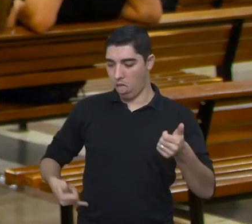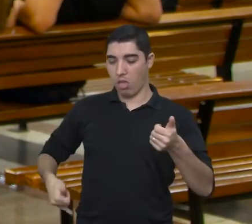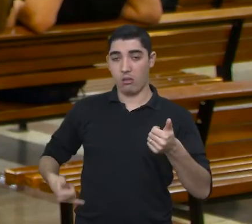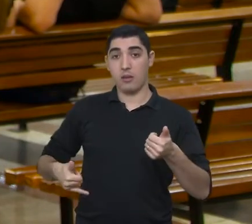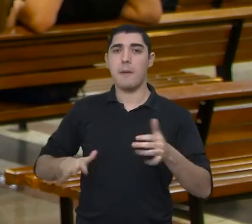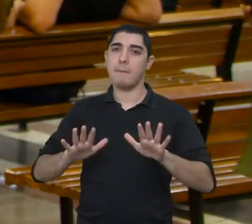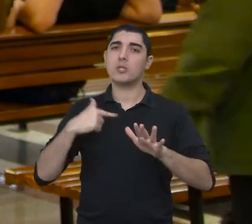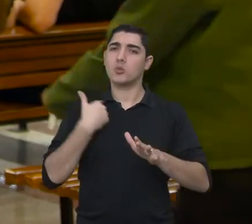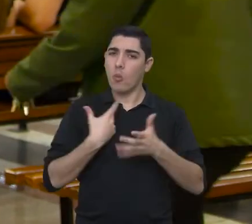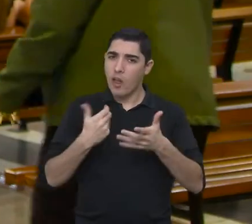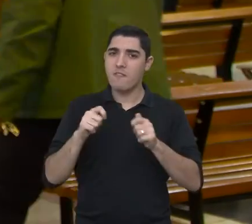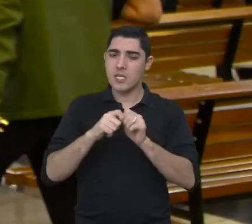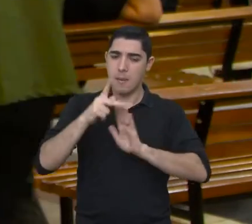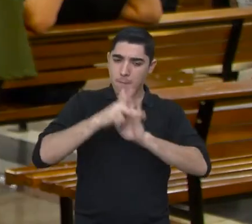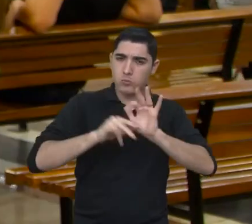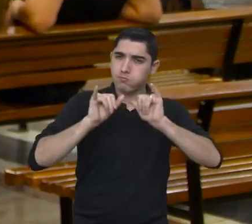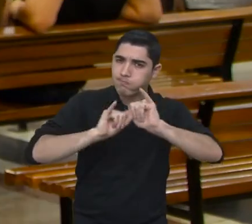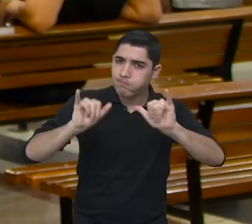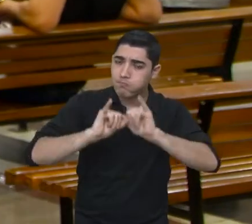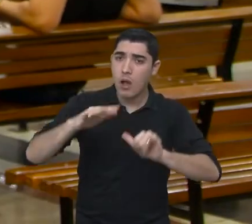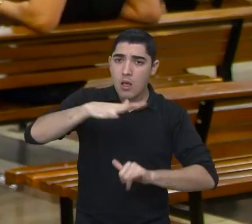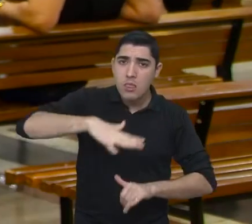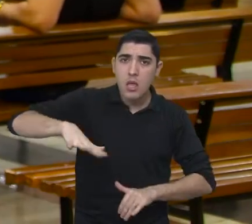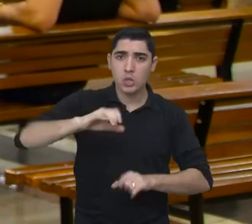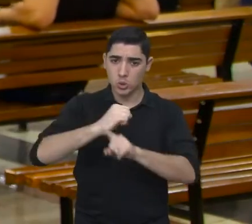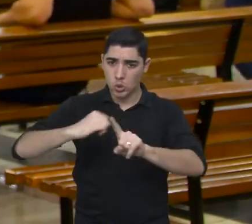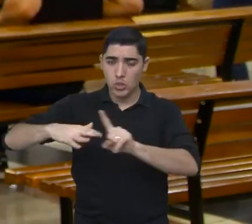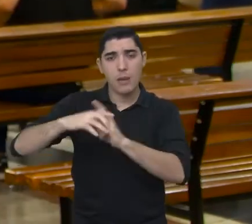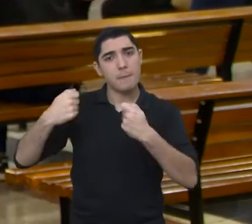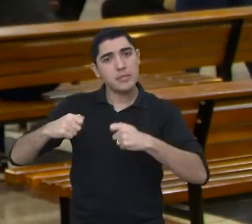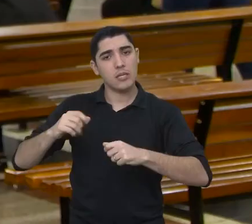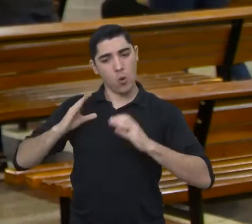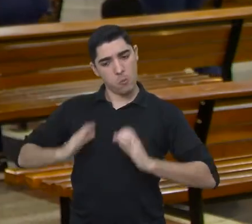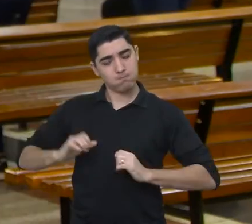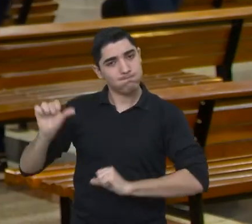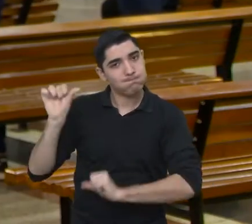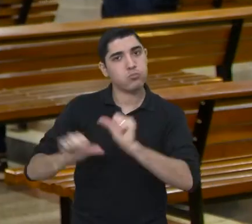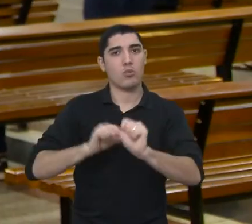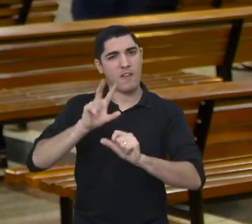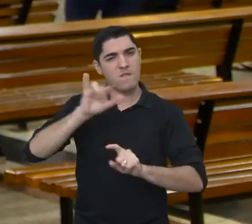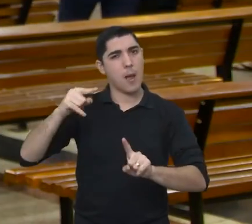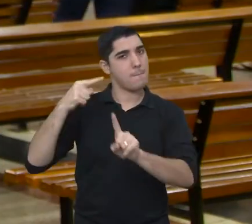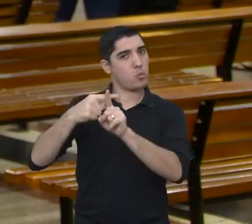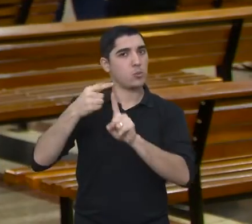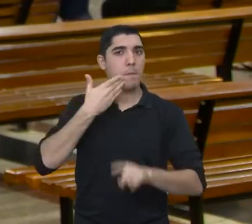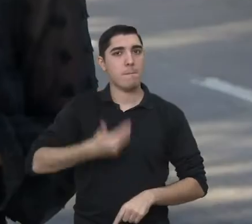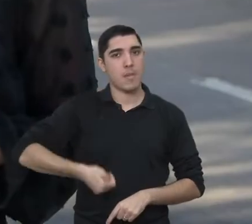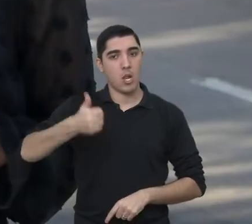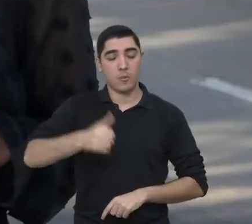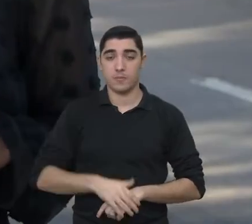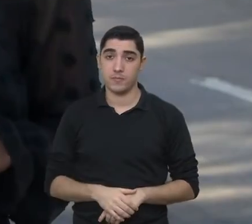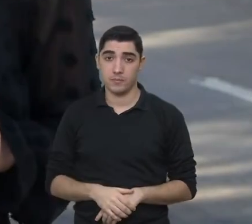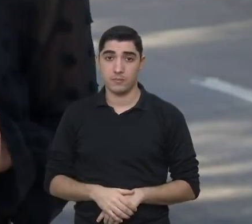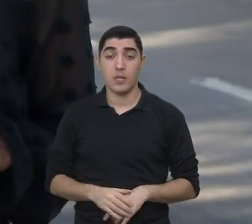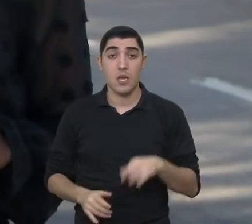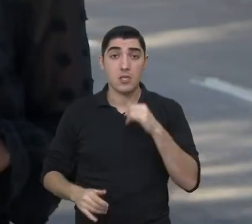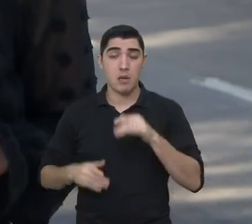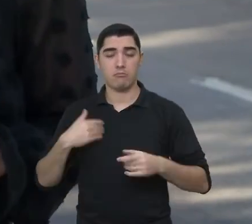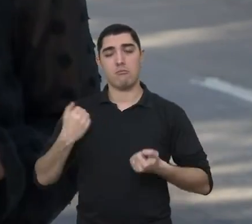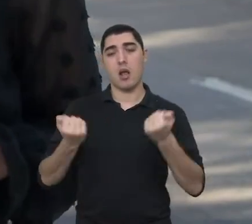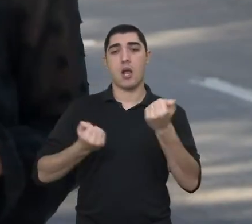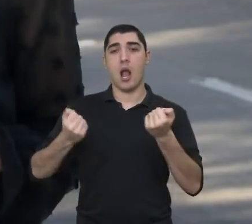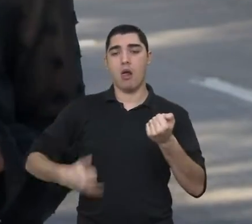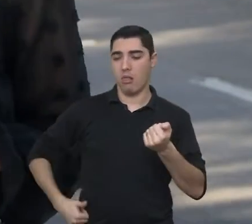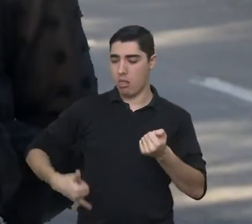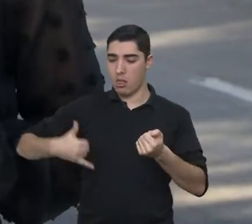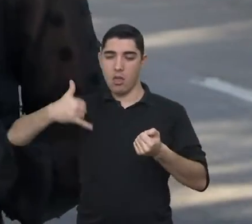acredita que, se investindo em campanhas educativas e mudando o comportamento da sociedade, nós obteremos um resultado positivo. Atender a uma ligação